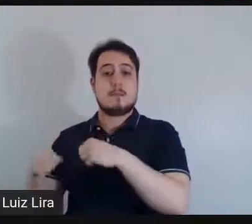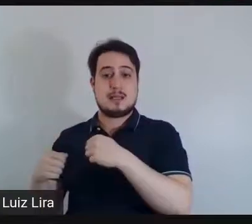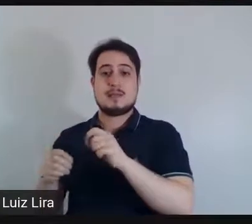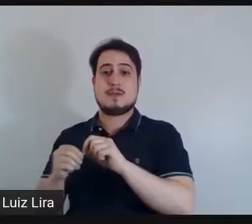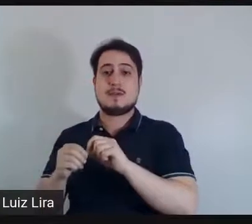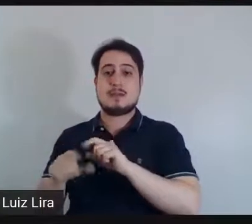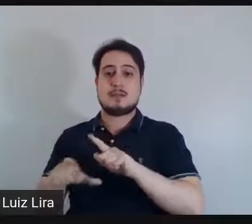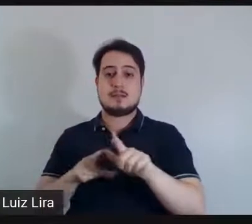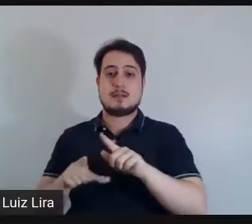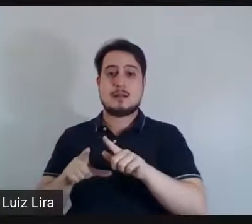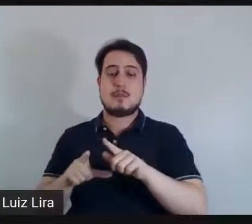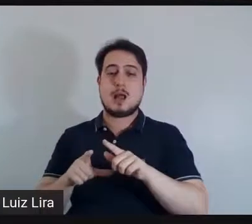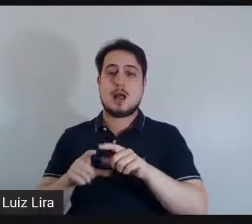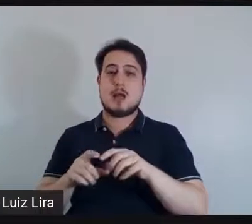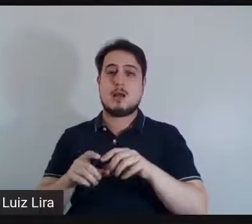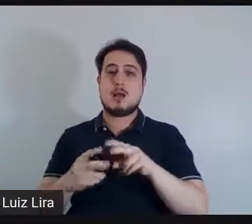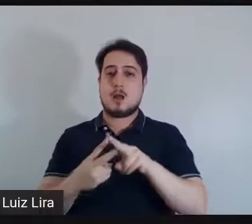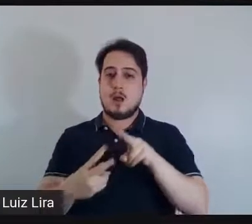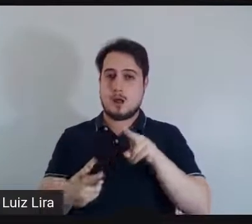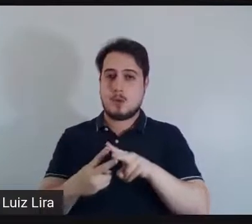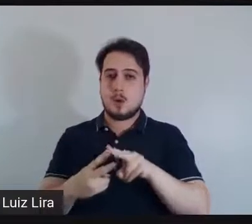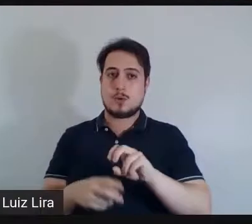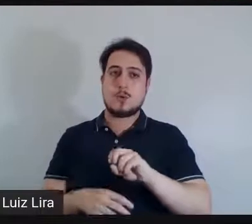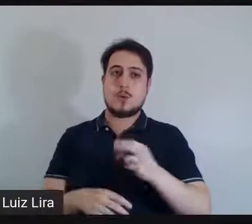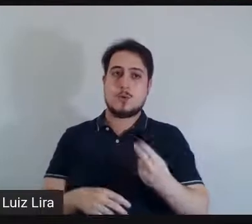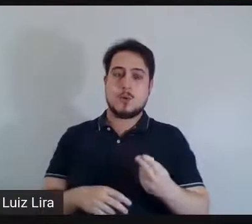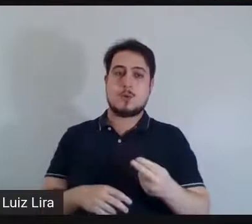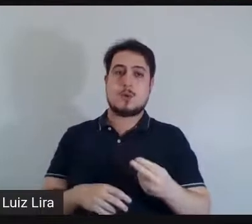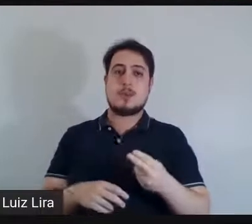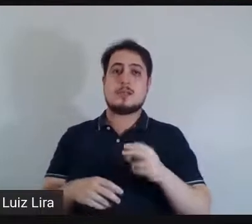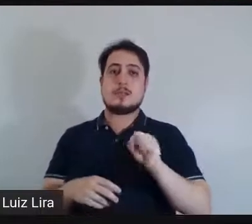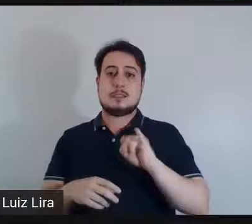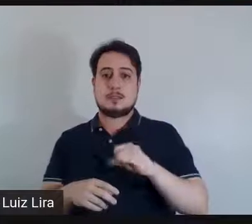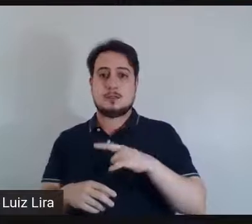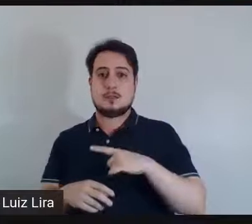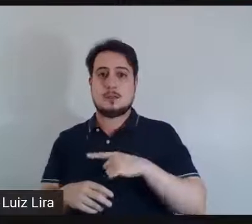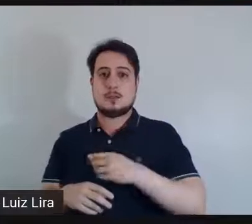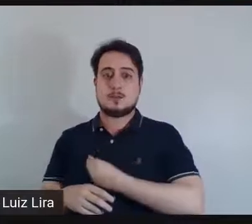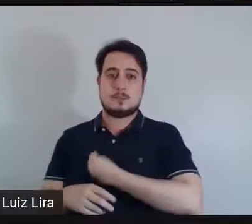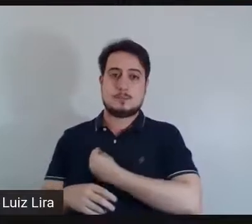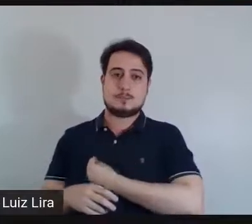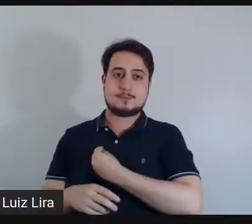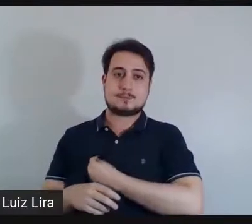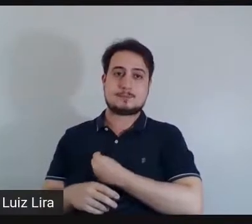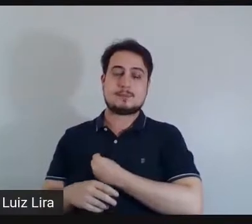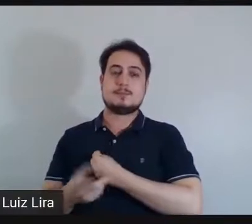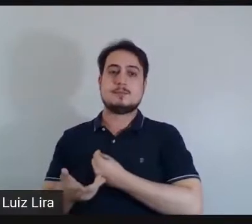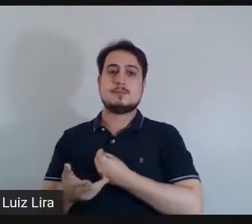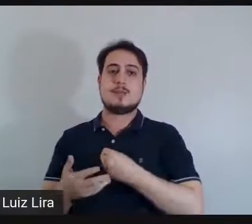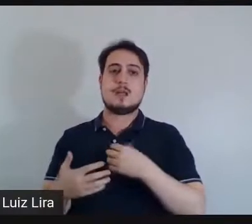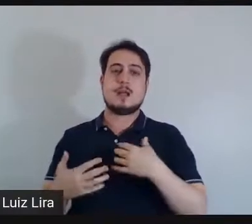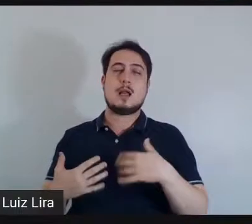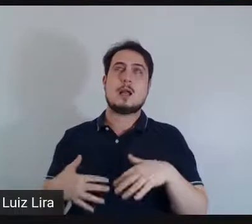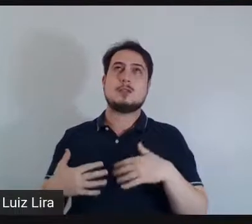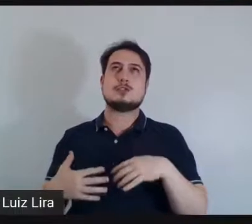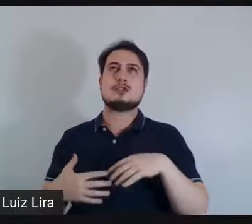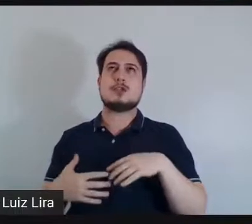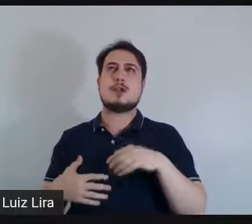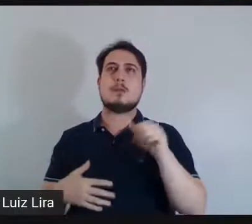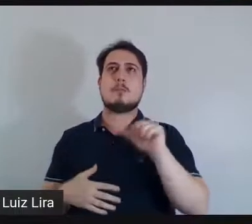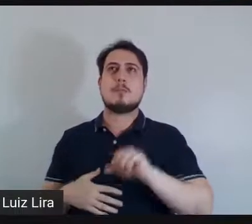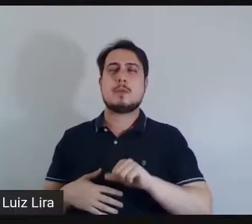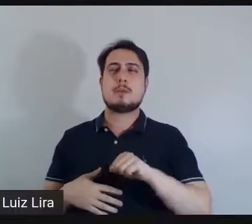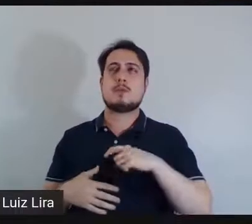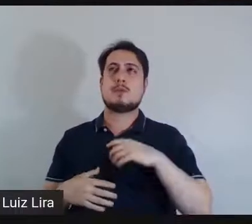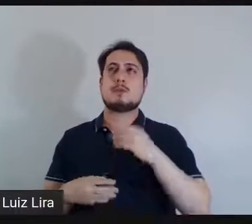criar banco de horas, ou ele trabalhar, se não desse no remoto, o caso da parte, acho que é a pior parte, assim, de solução